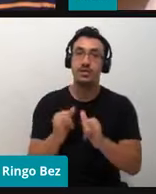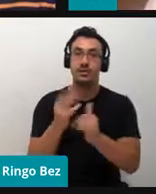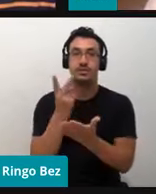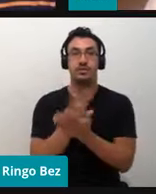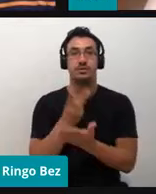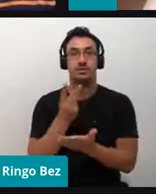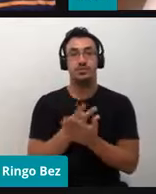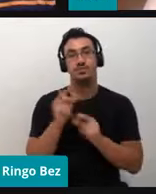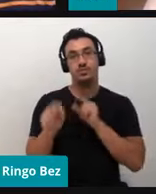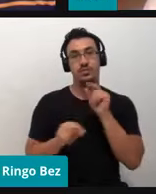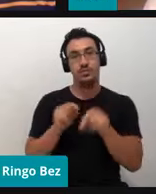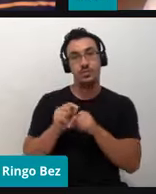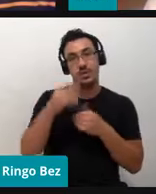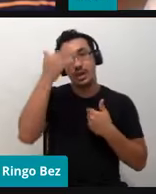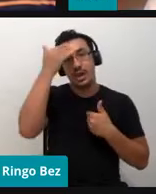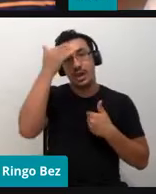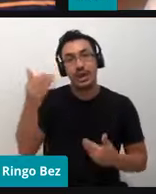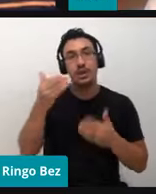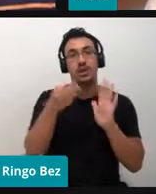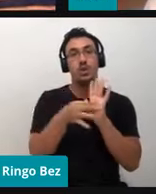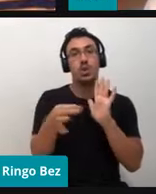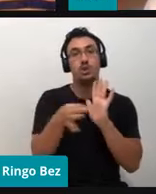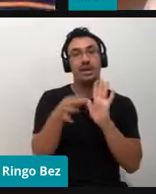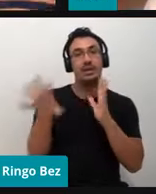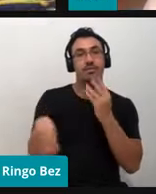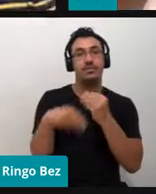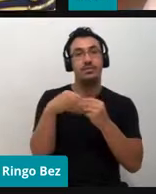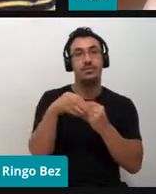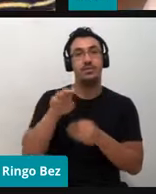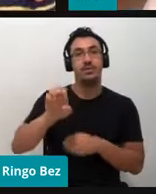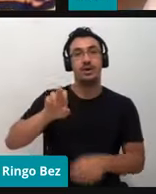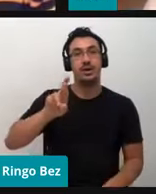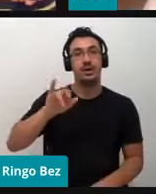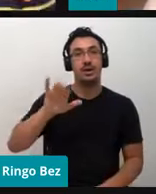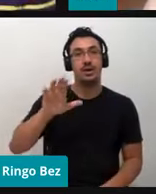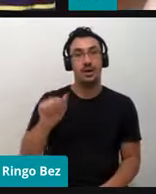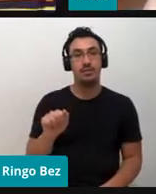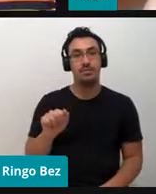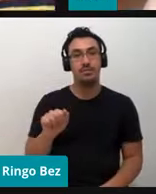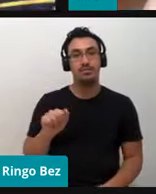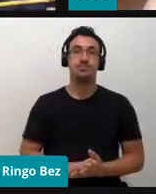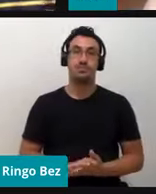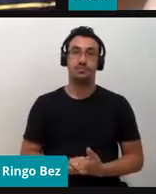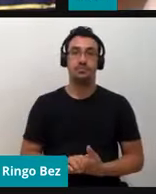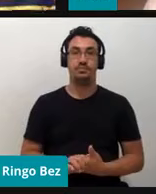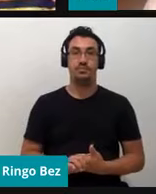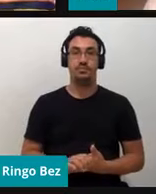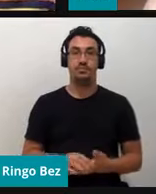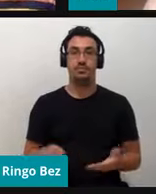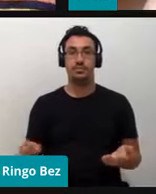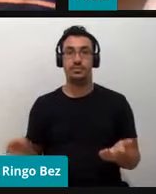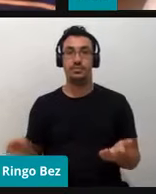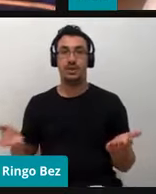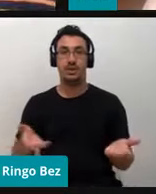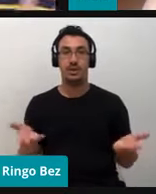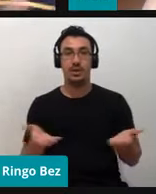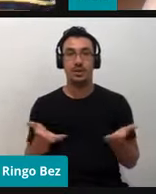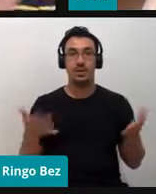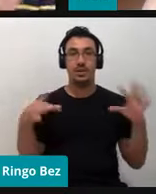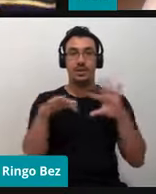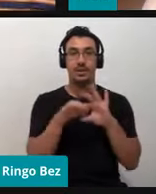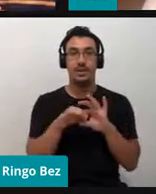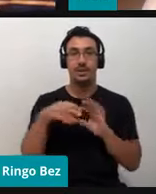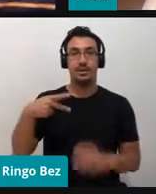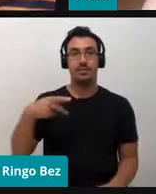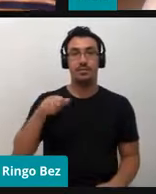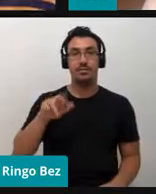Então, obrigada aí pelo seu comentário, Érica. E agora eu passo a tentar fazer essa relação que o Paulo deixou aqui, né?